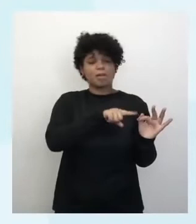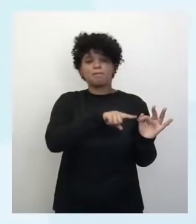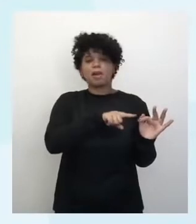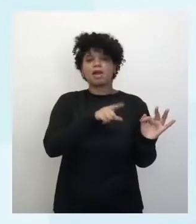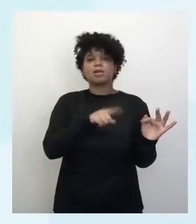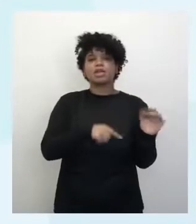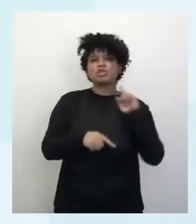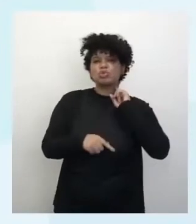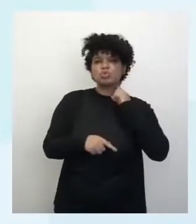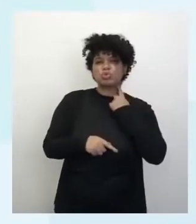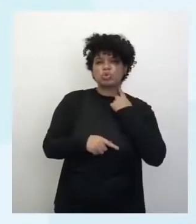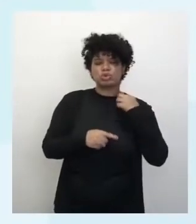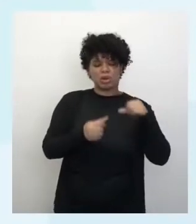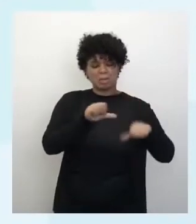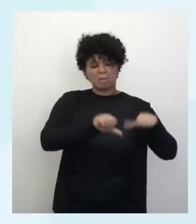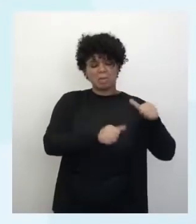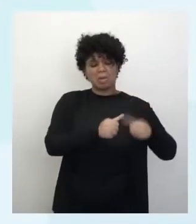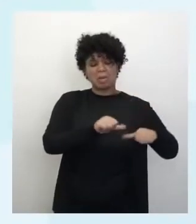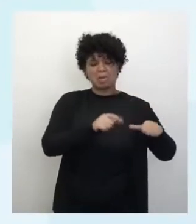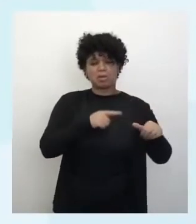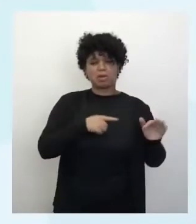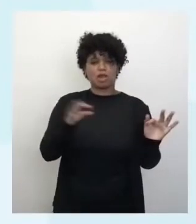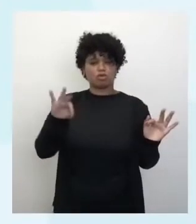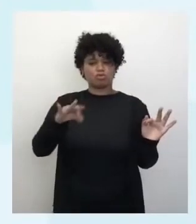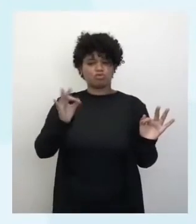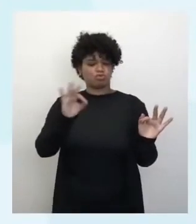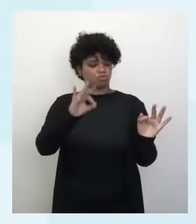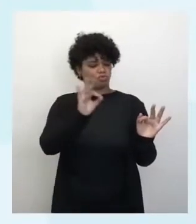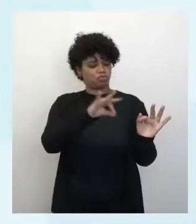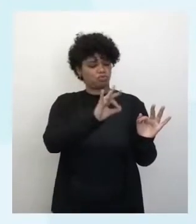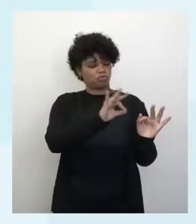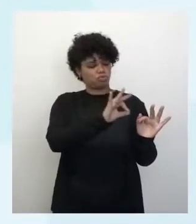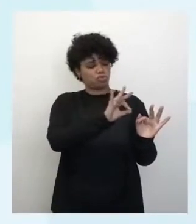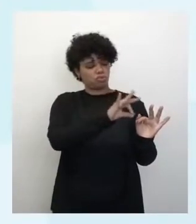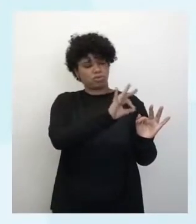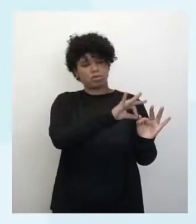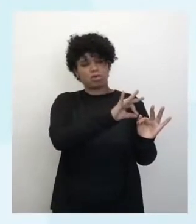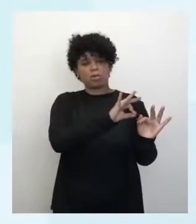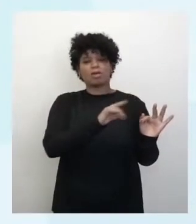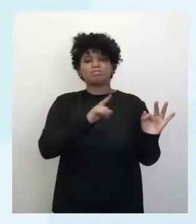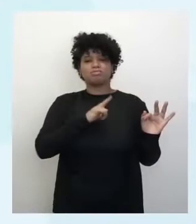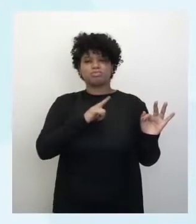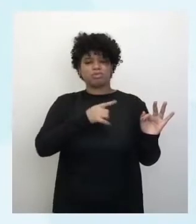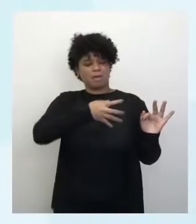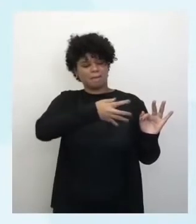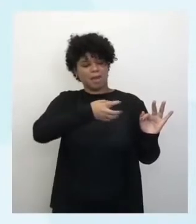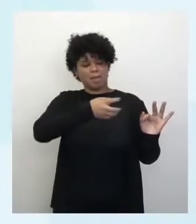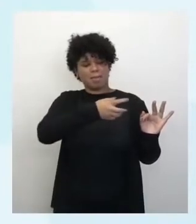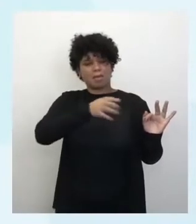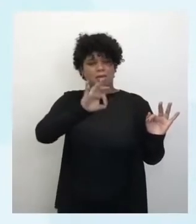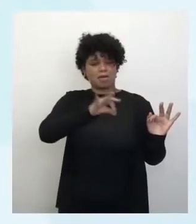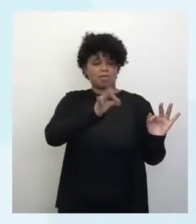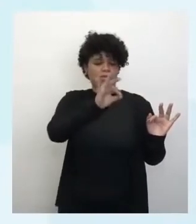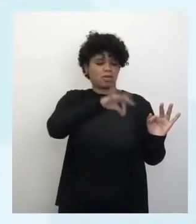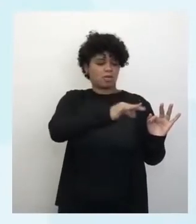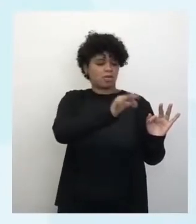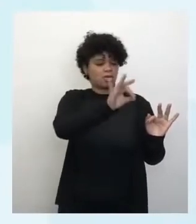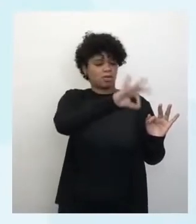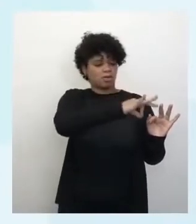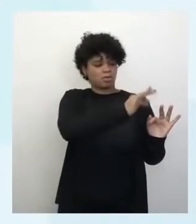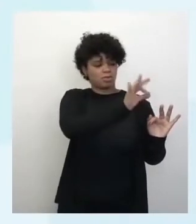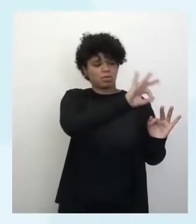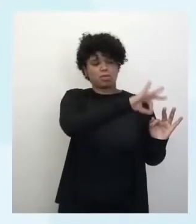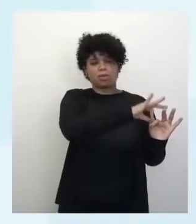dos celulares, o problema consiste na interferência da radiação emitida por eles no sistema de navegação das abelhas.